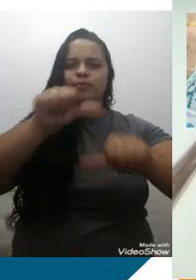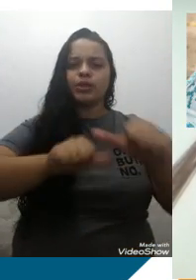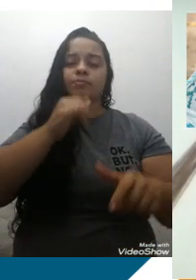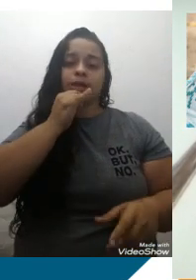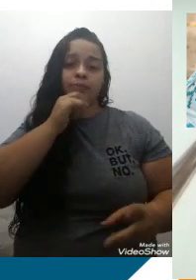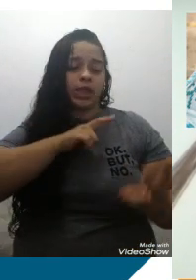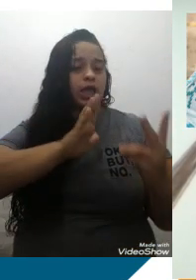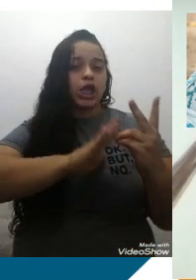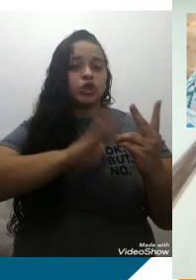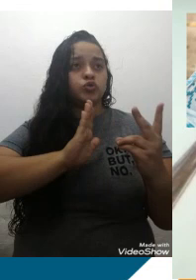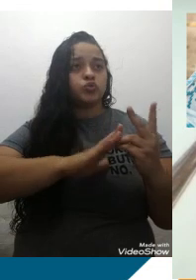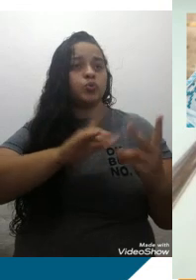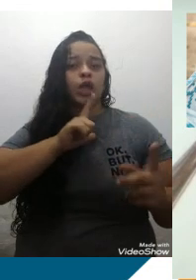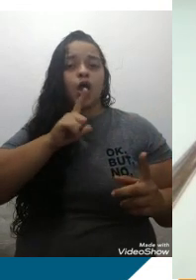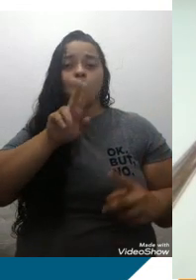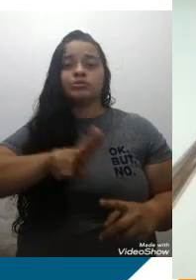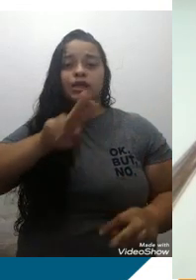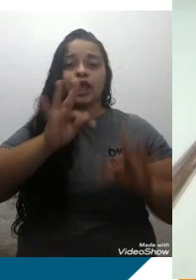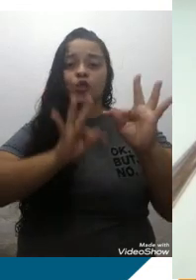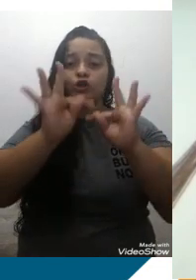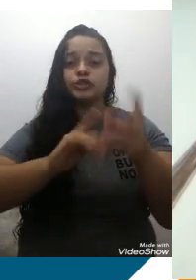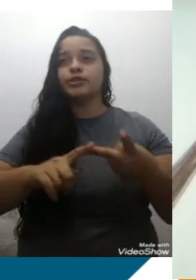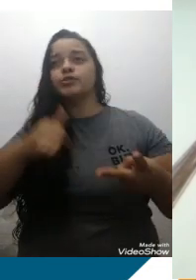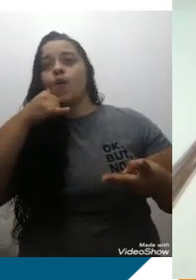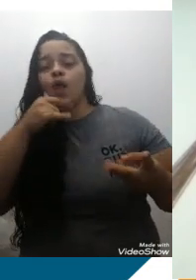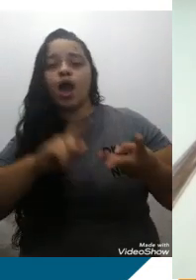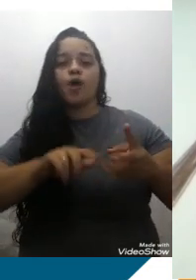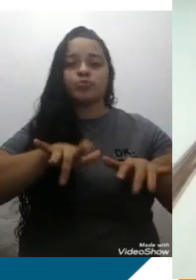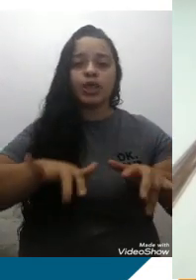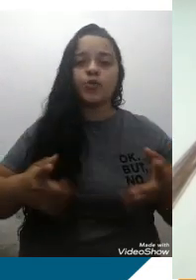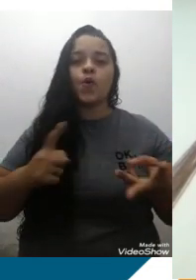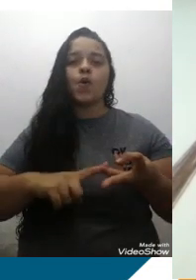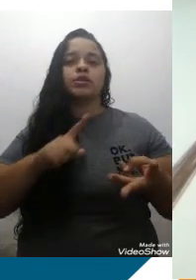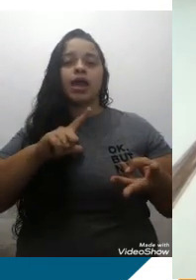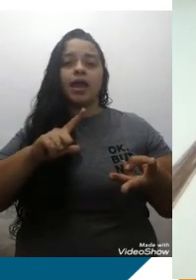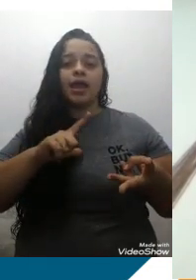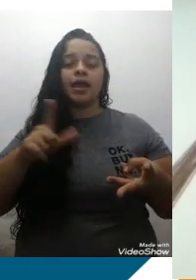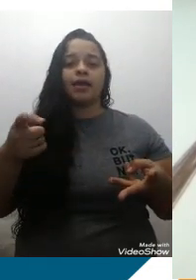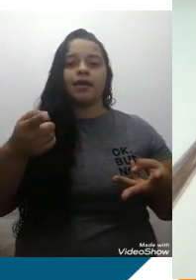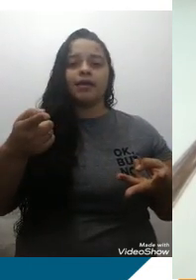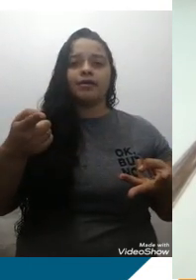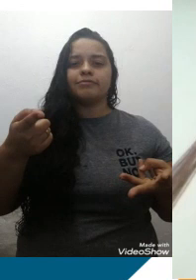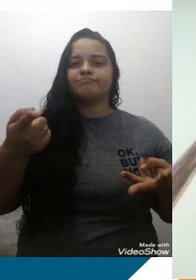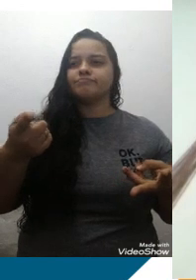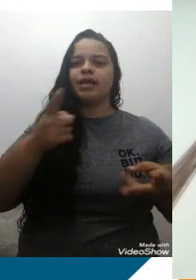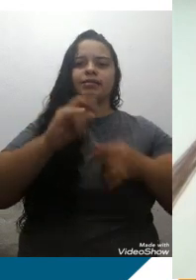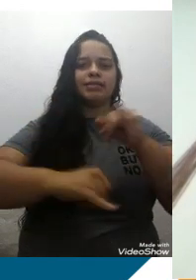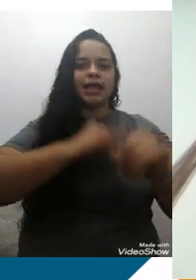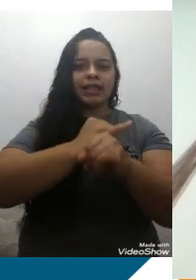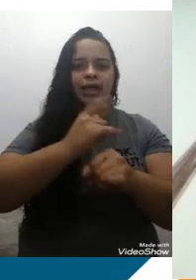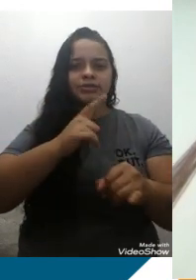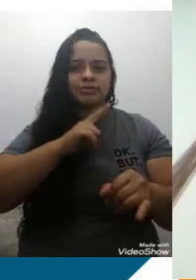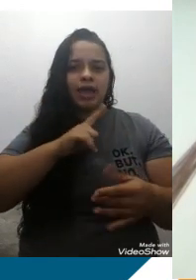índios usando as nossas tecnologias, por exemplo. Há rádios e canais no YouTube falados em línguas indígenas. Há muitos